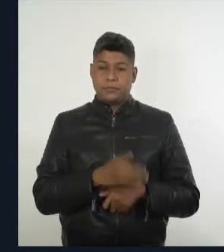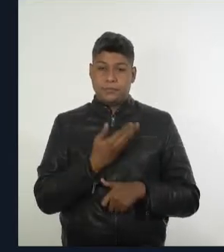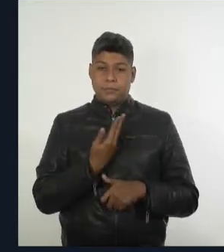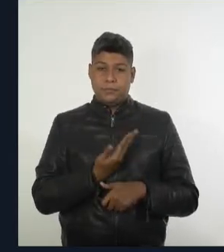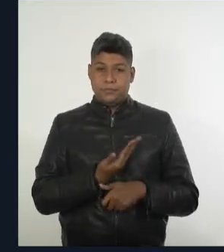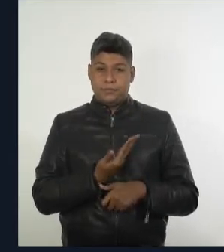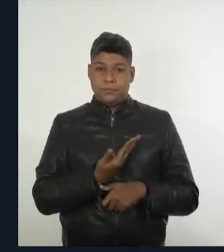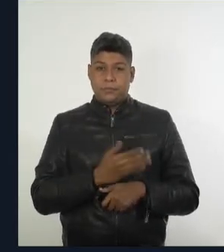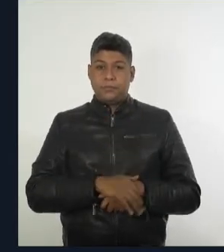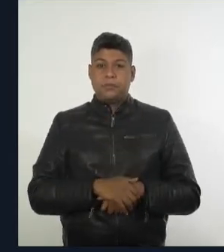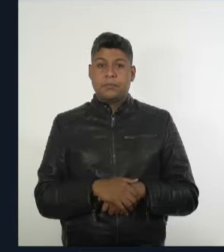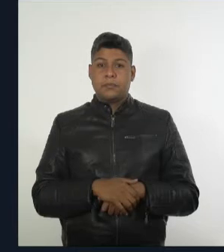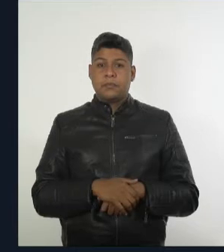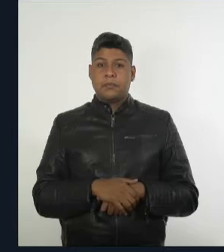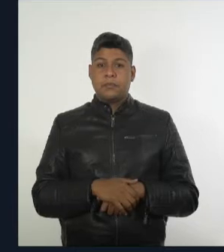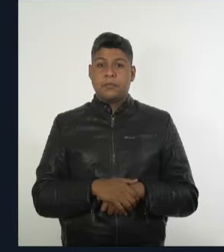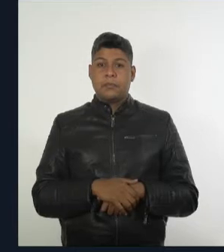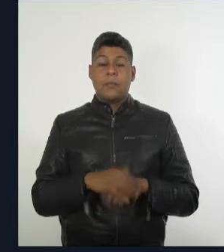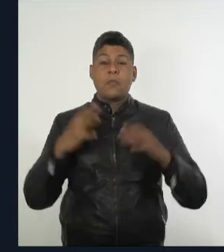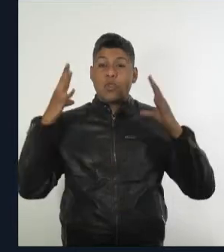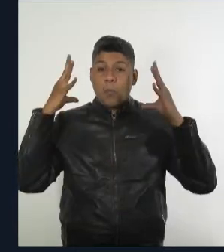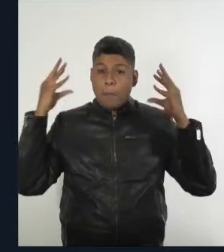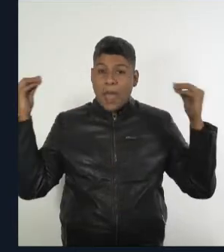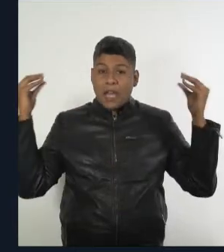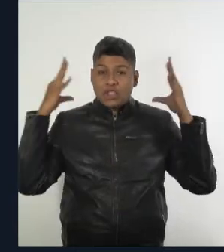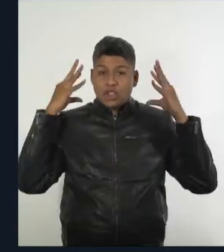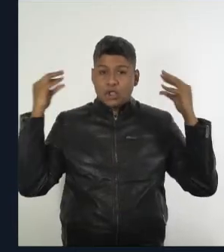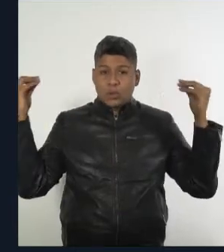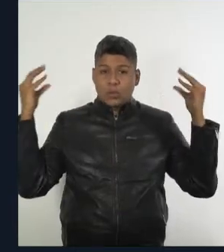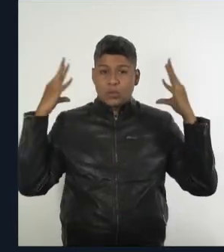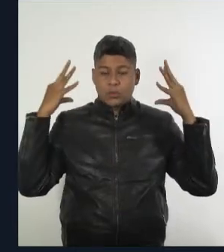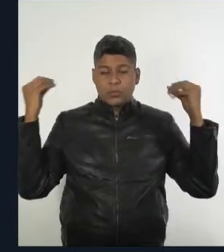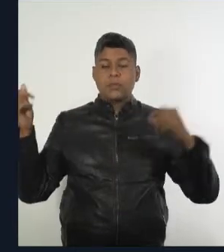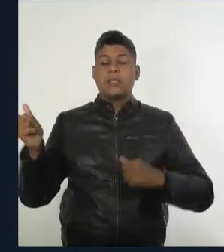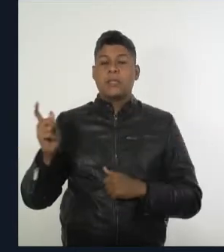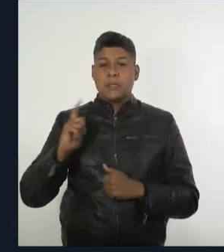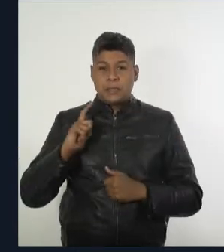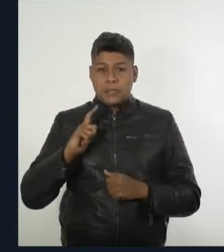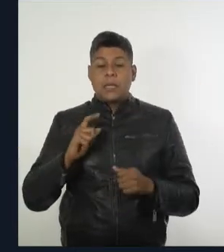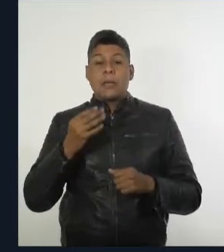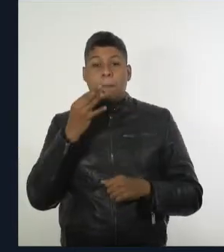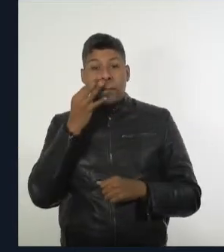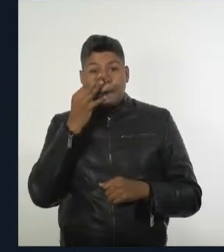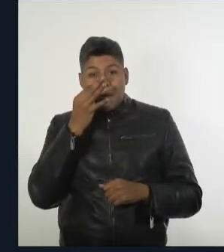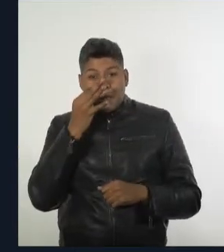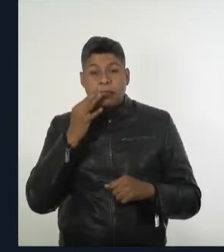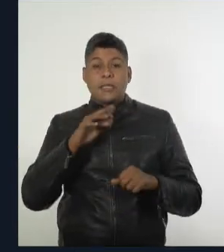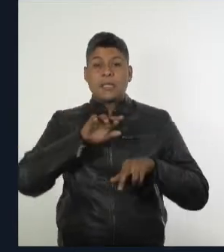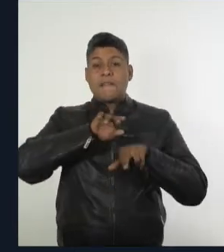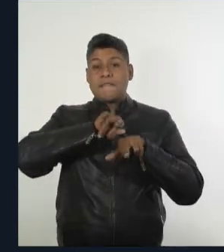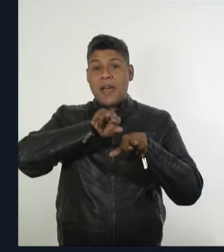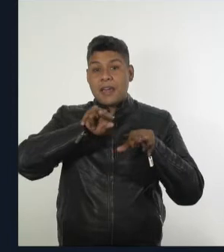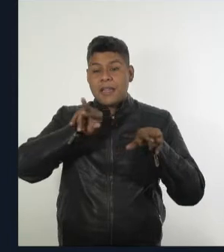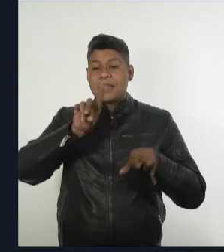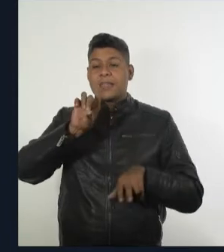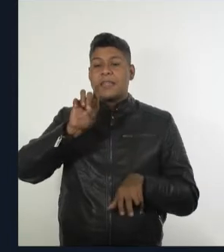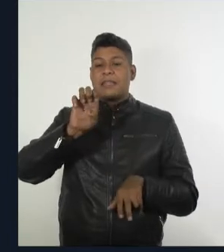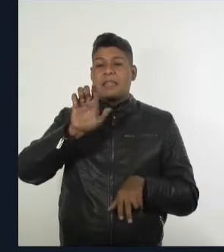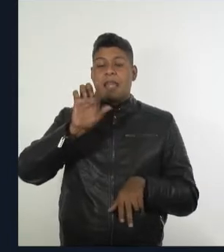aqui no México, já temos aí também a presença da variante